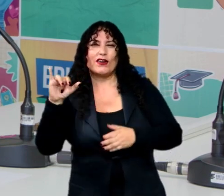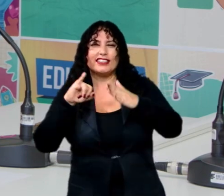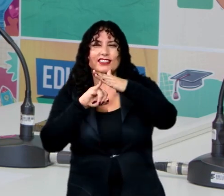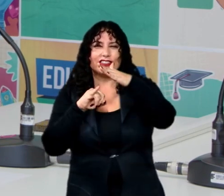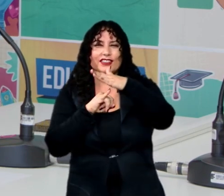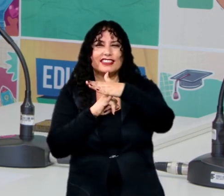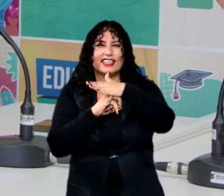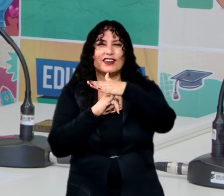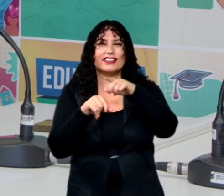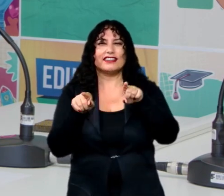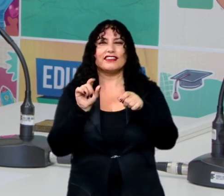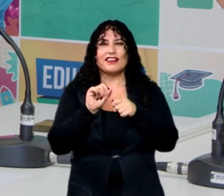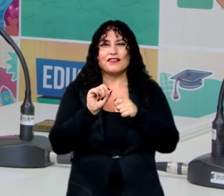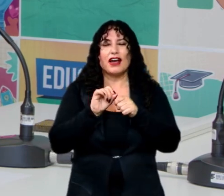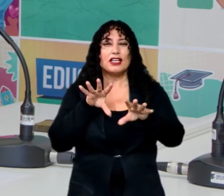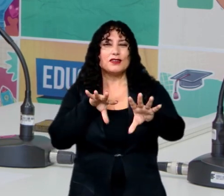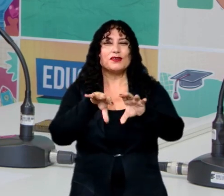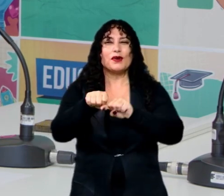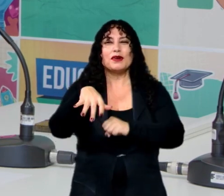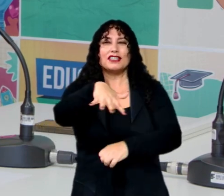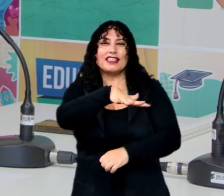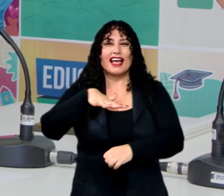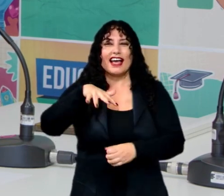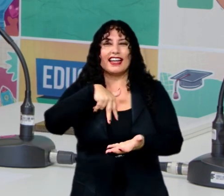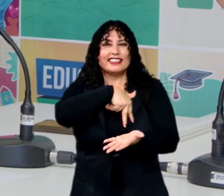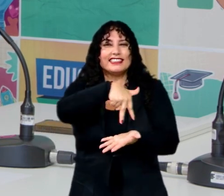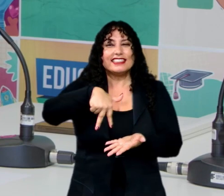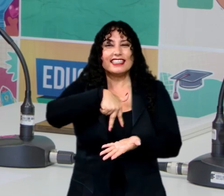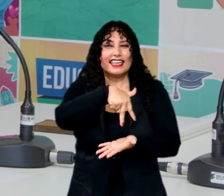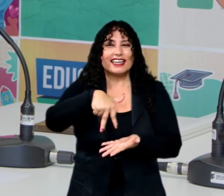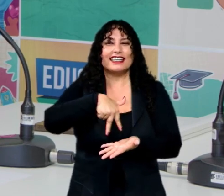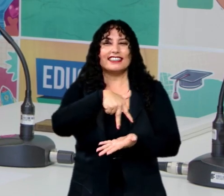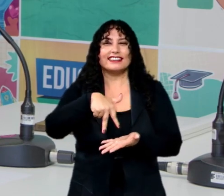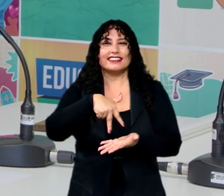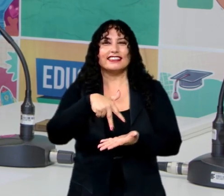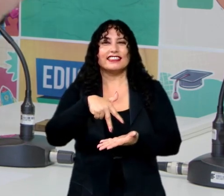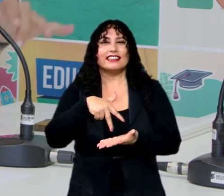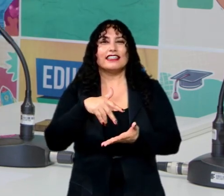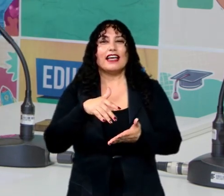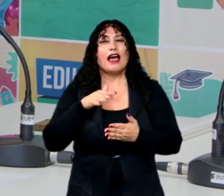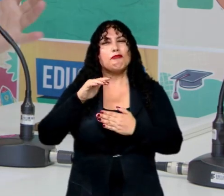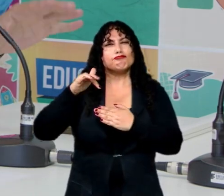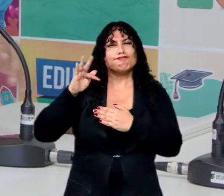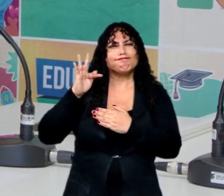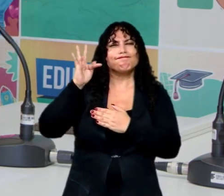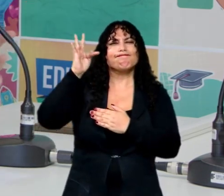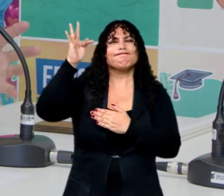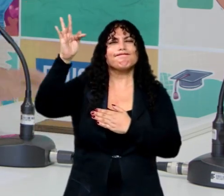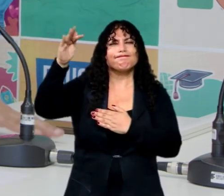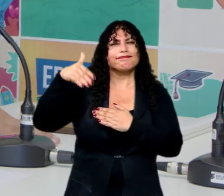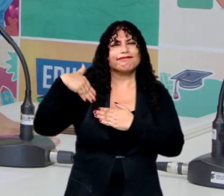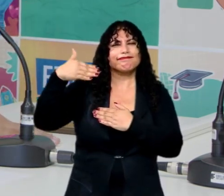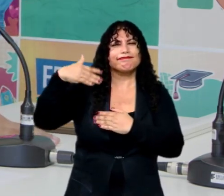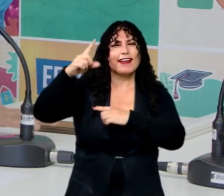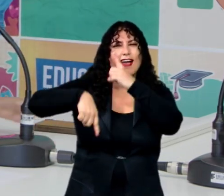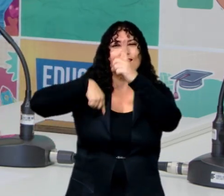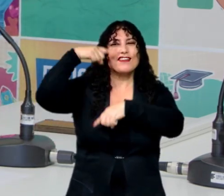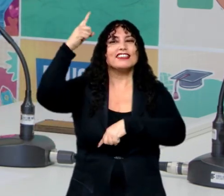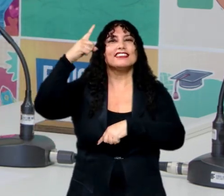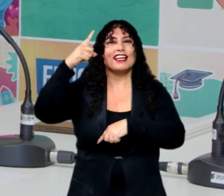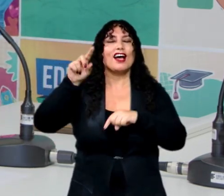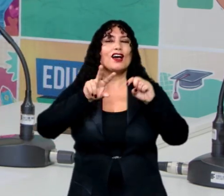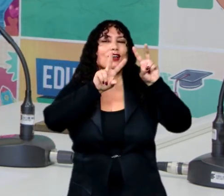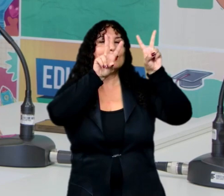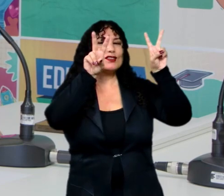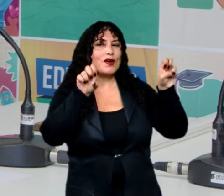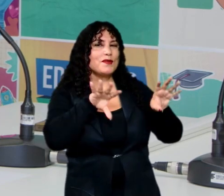que também faz alguma formação na dança? E aí, para além, né, para poder avançar um pouco sobre essa questão